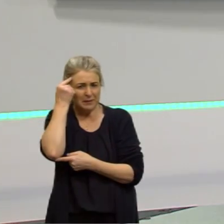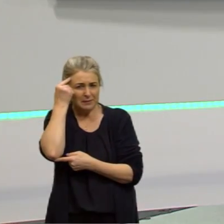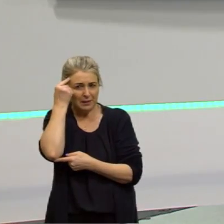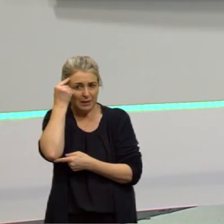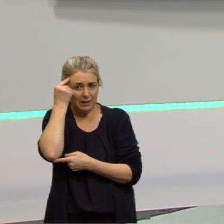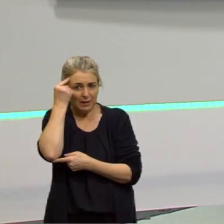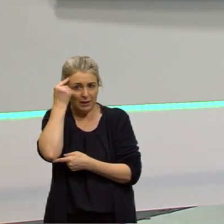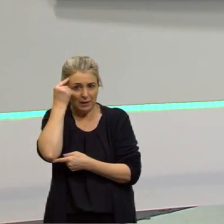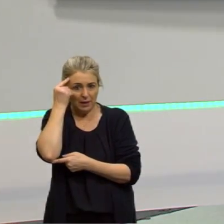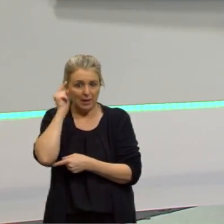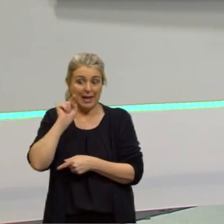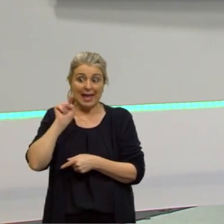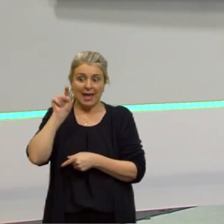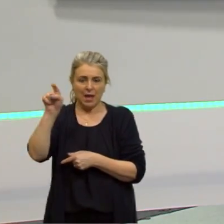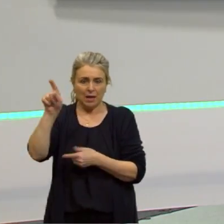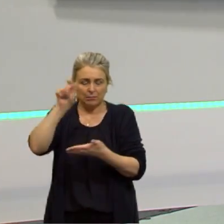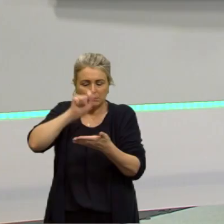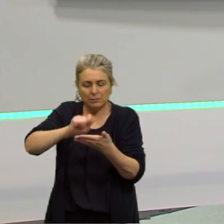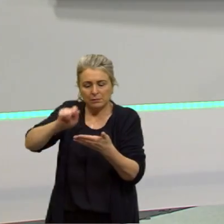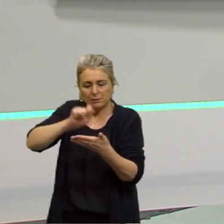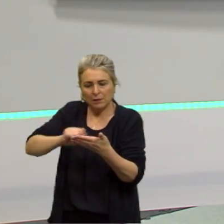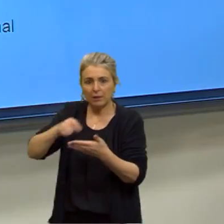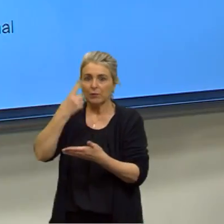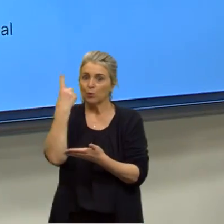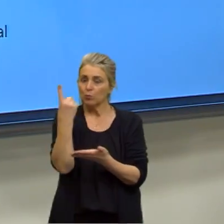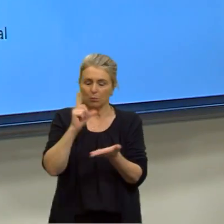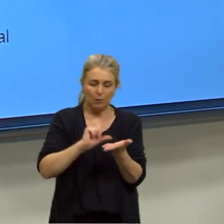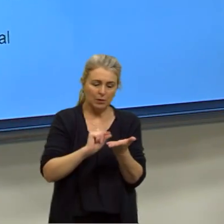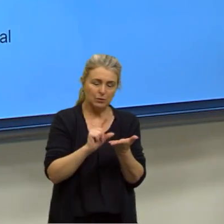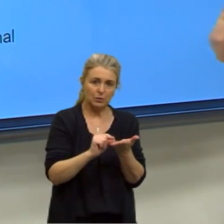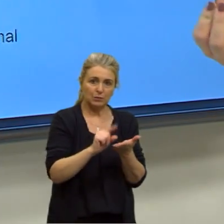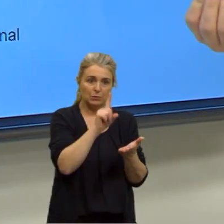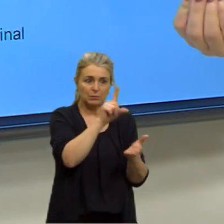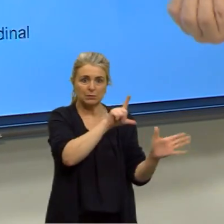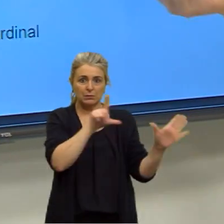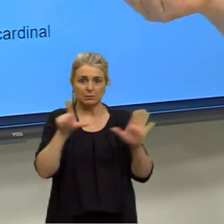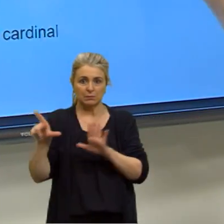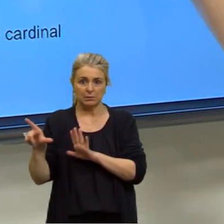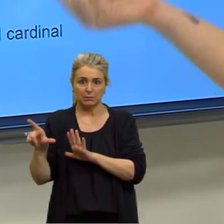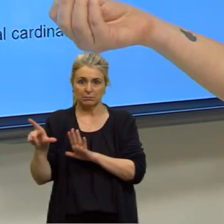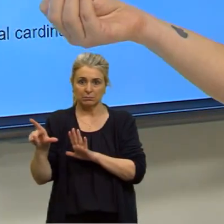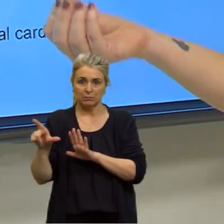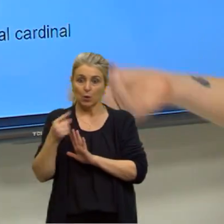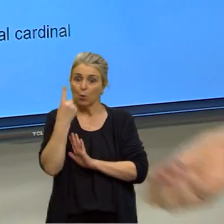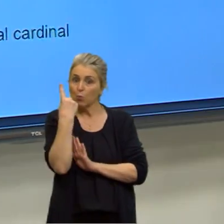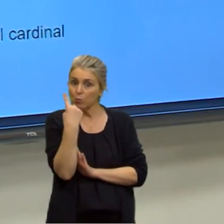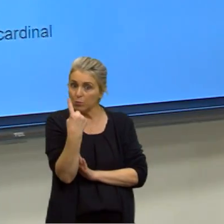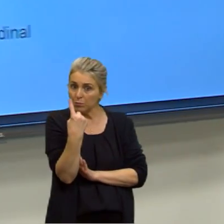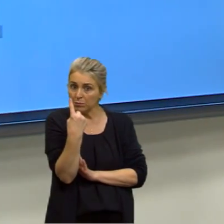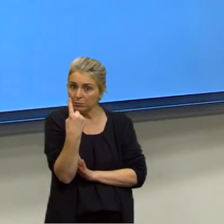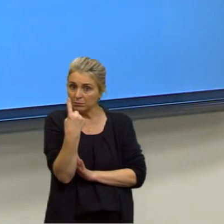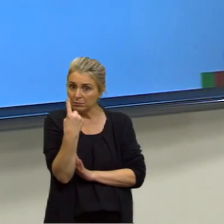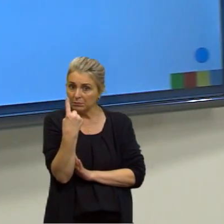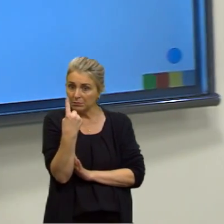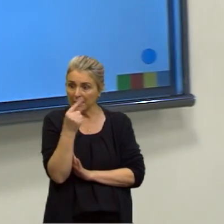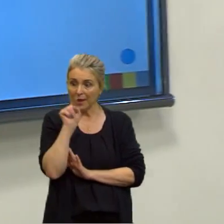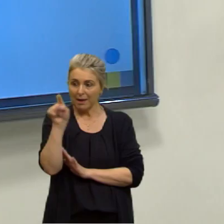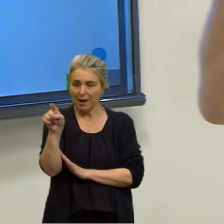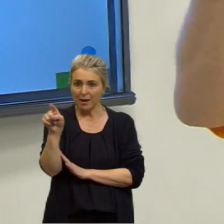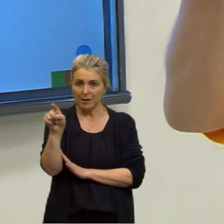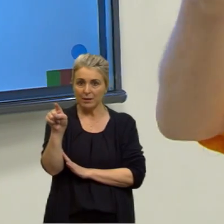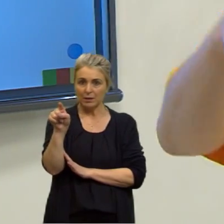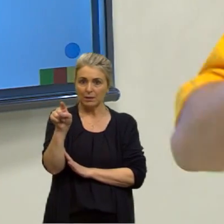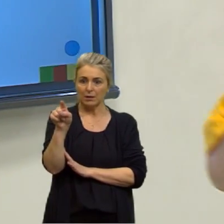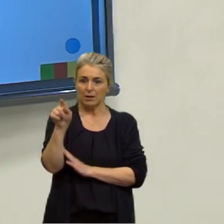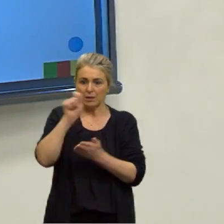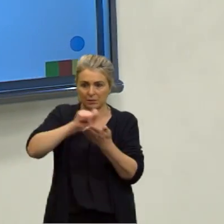ele escreve um artigo por semana e ele escreve um eu posso dizer ele